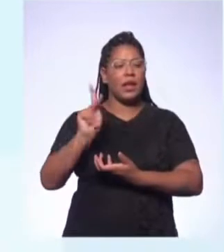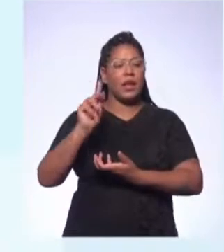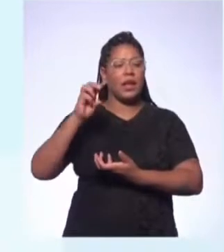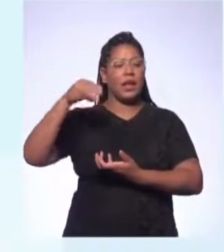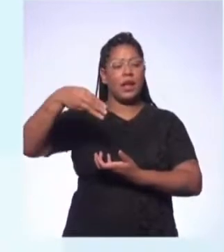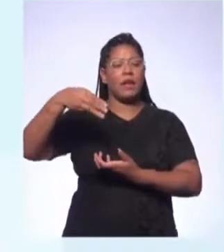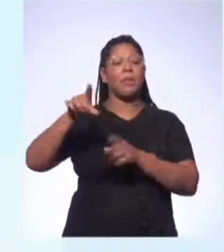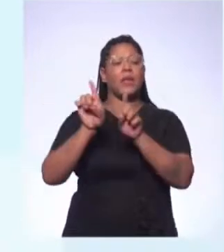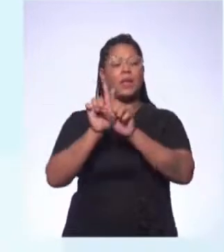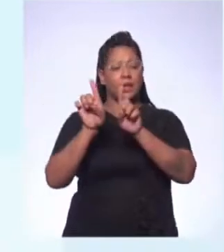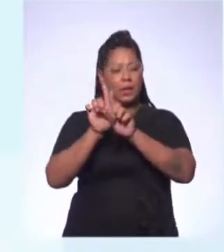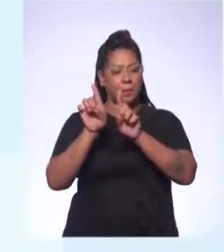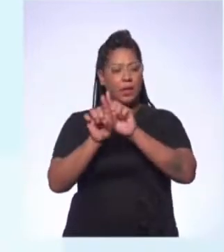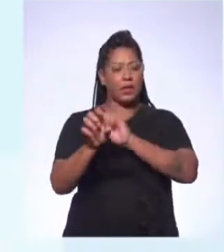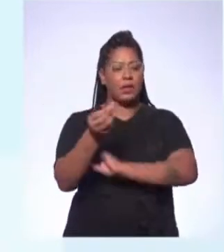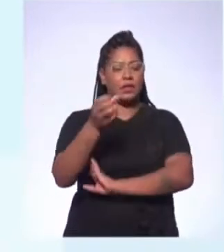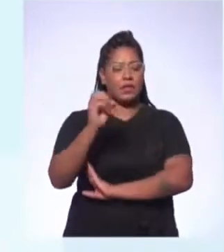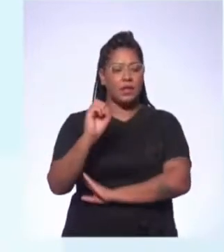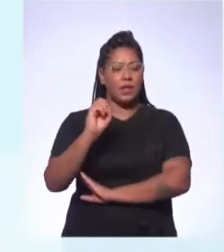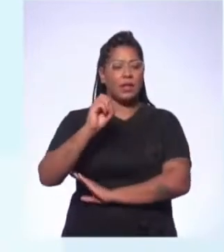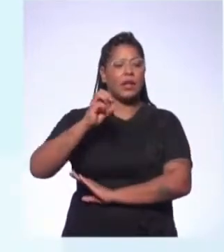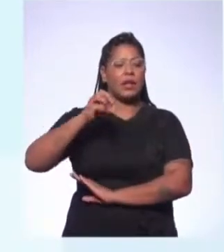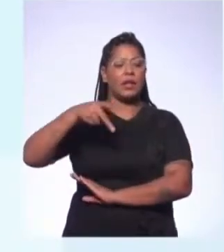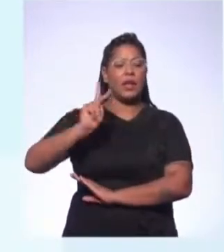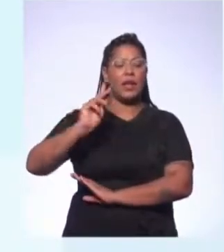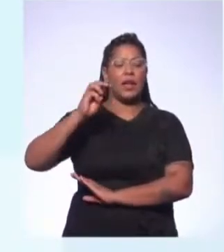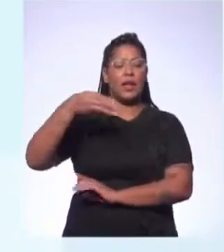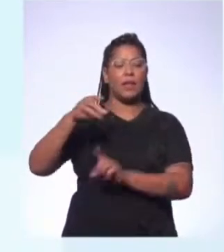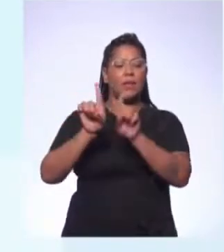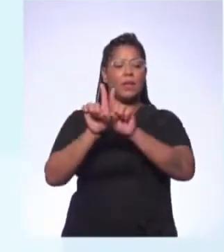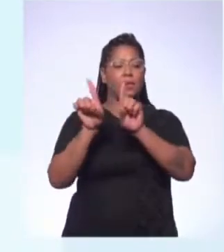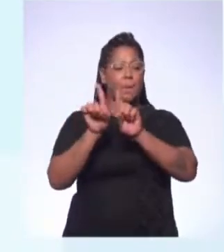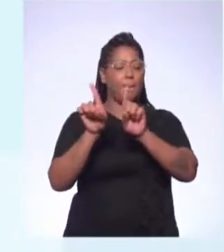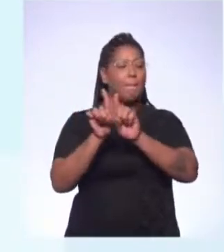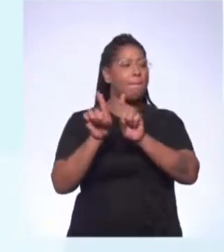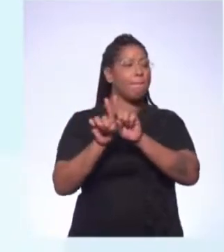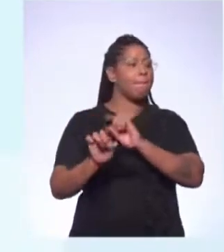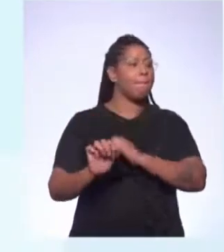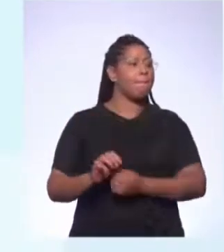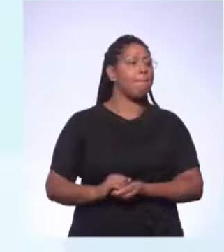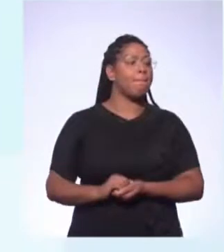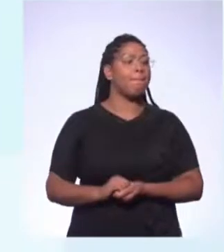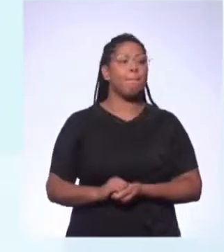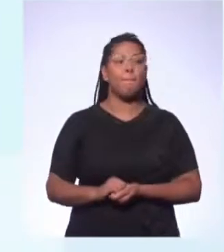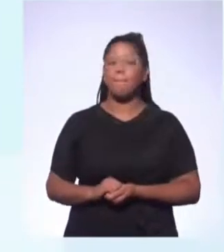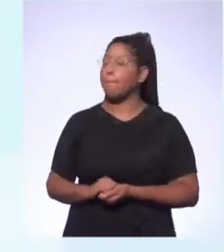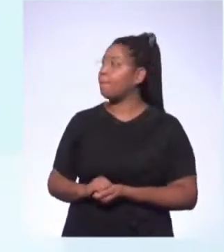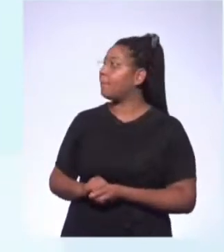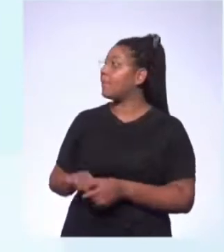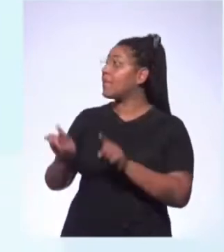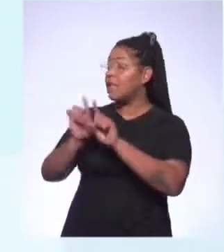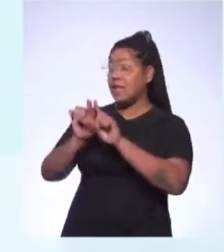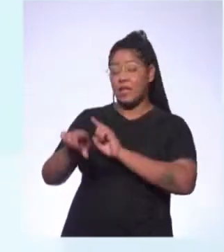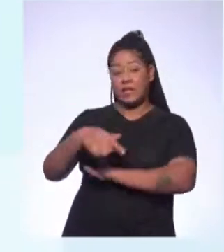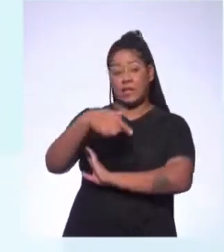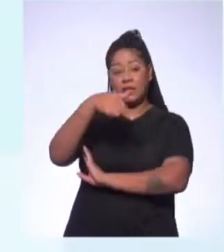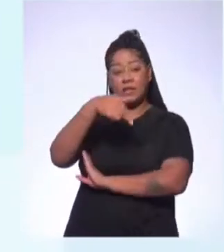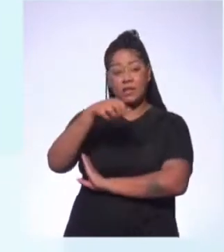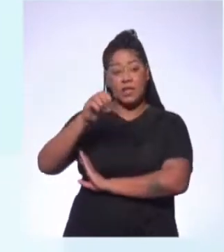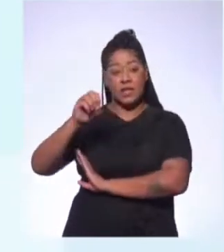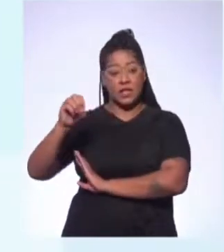a 700 quilômetros, enquanto a exosfera, ela vai de 700 a